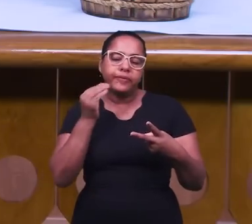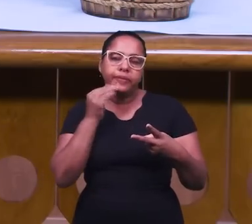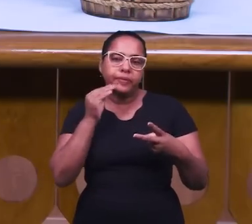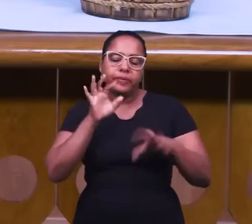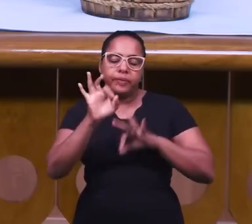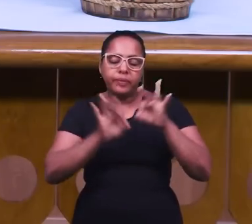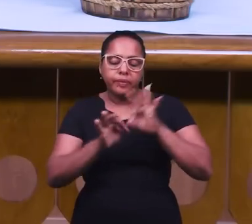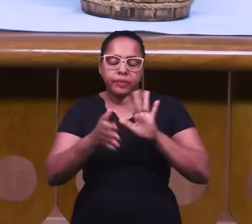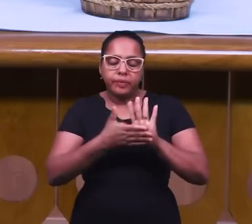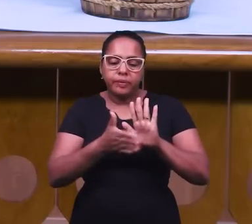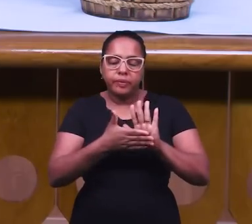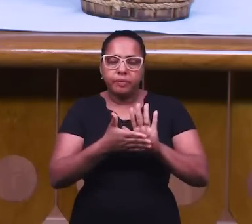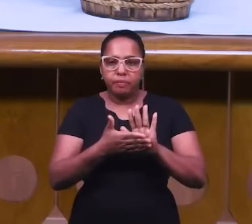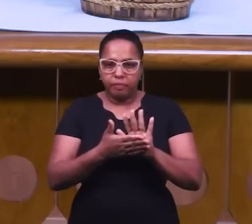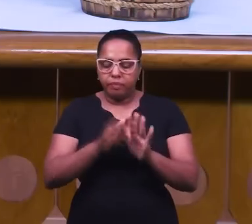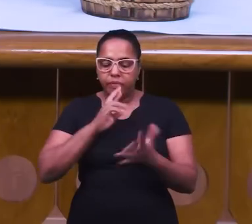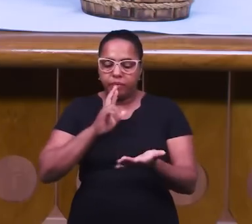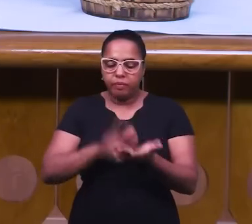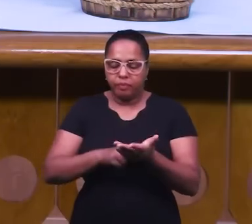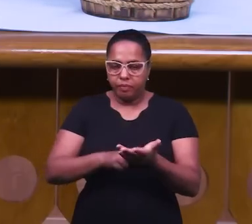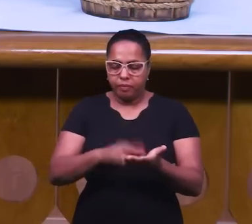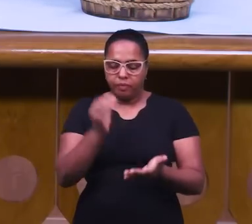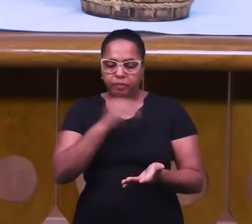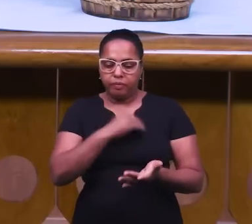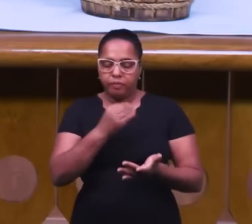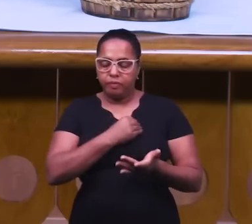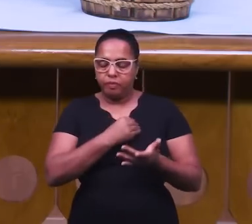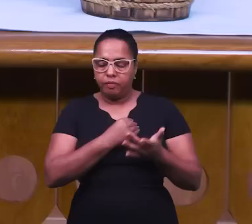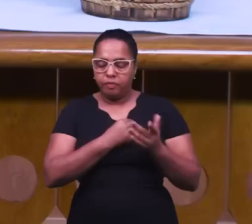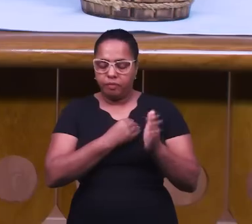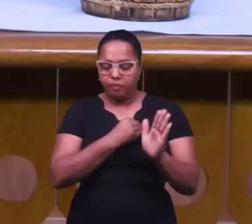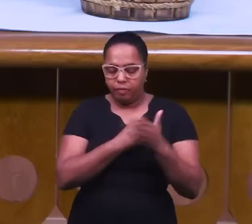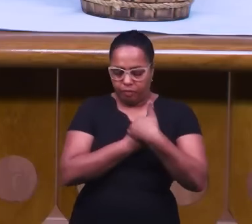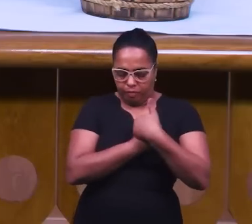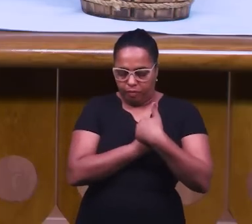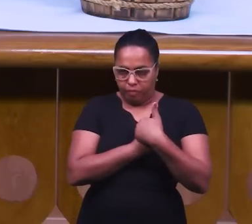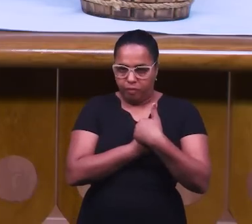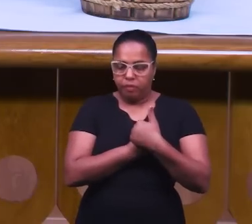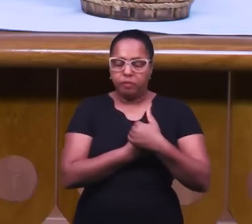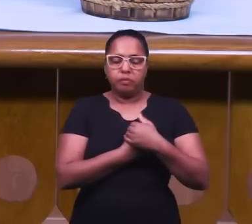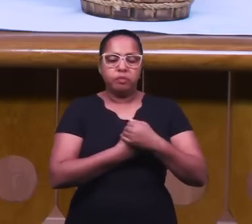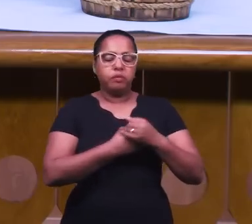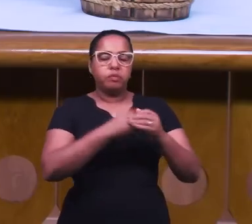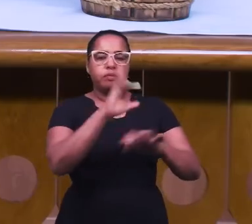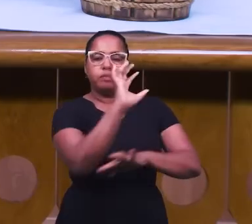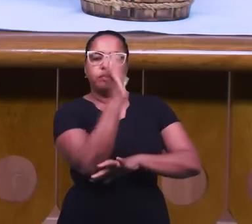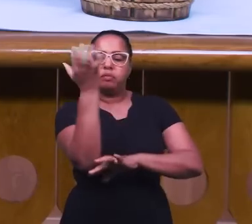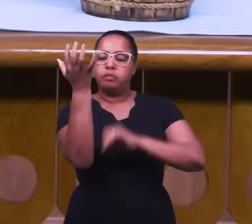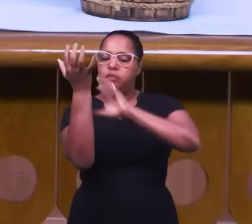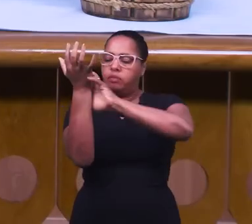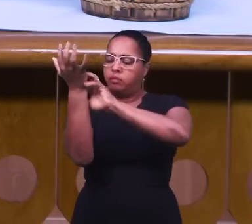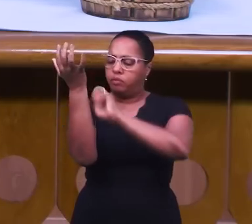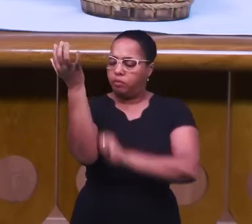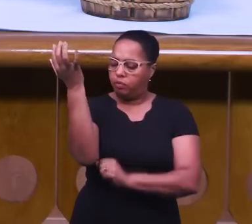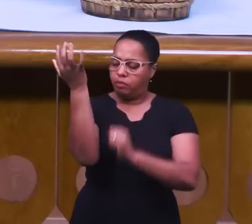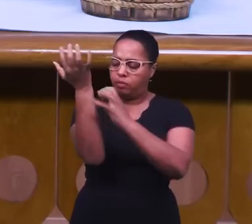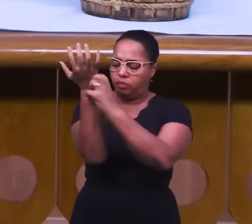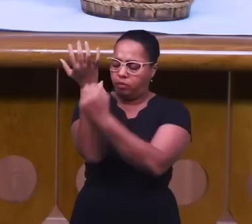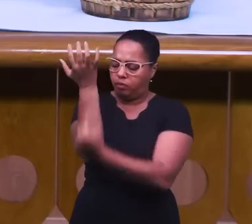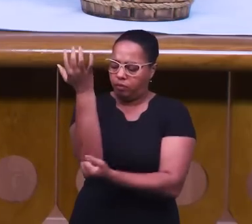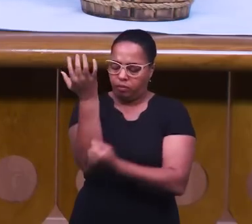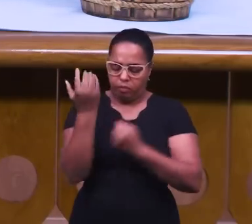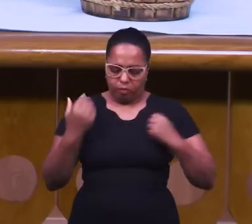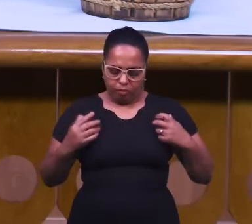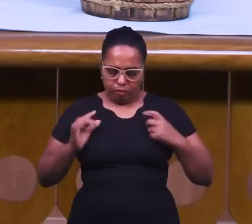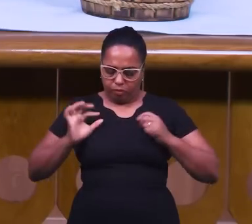para que o resultado do pecado na vida deles pudesse ser coberto, que era vestes feitas através de cozerem ou